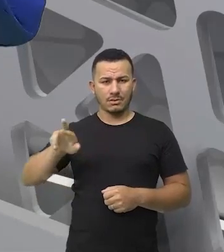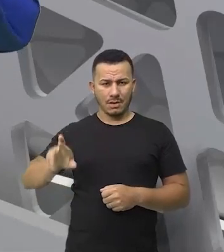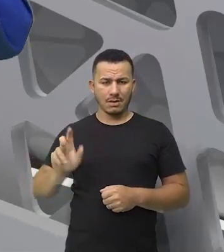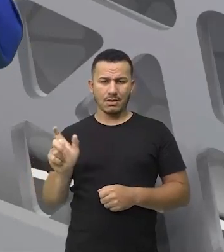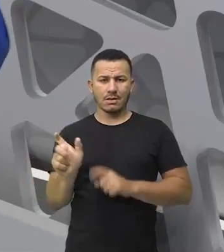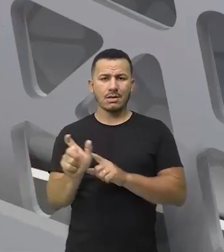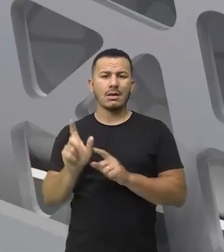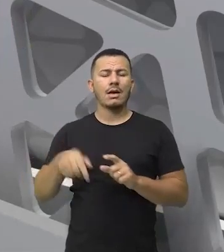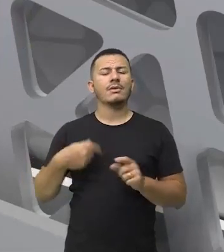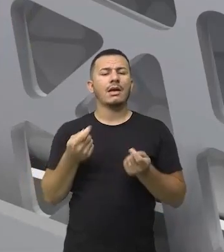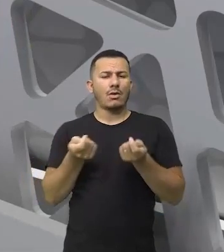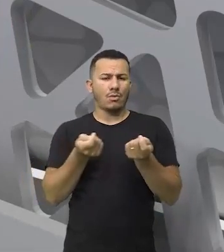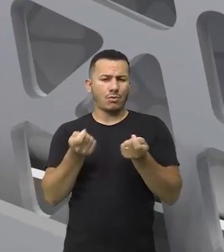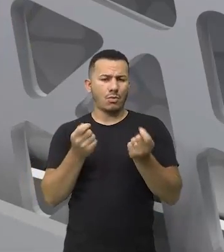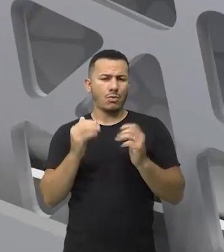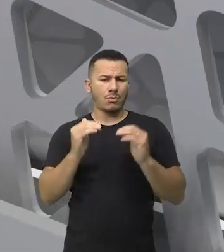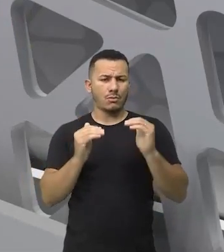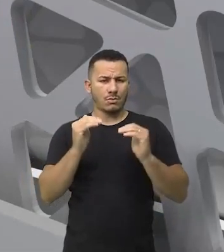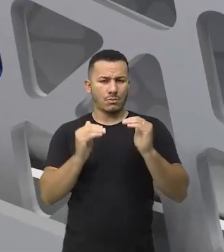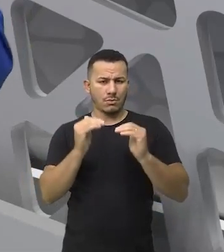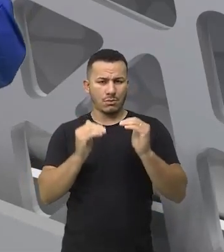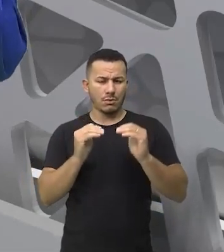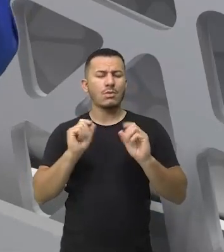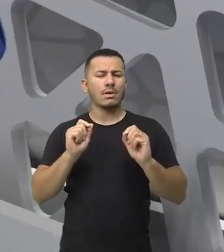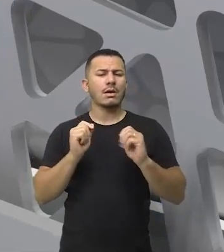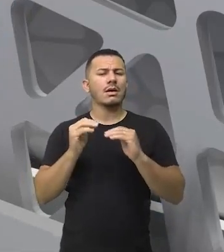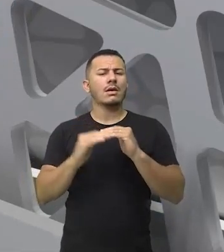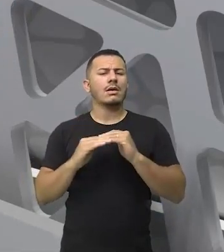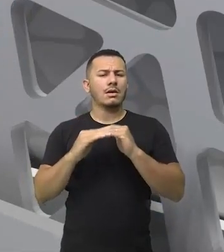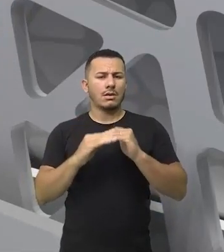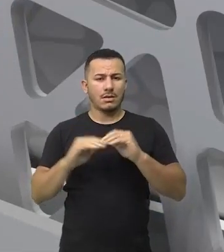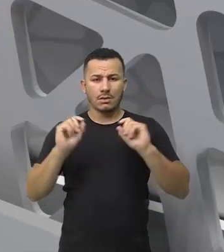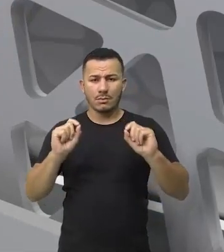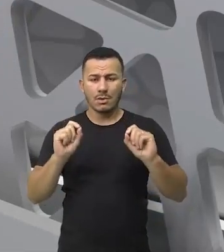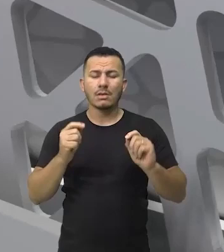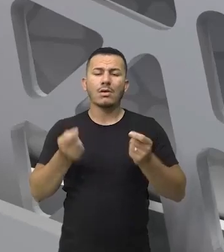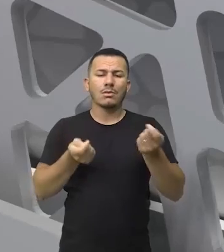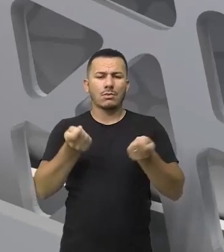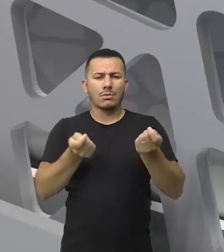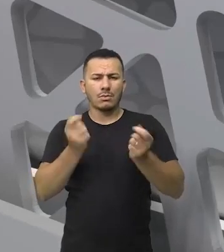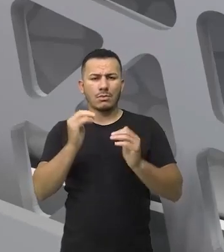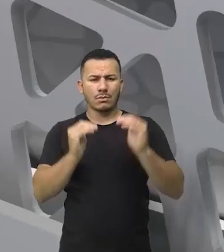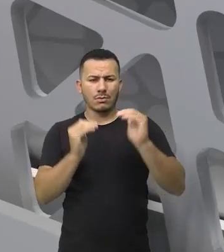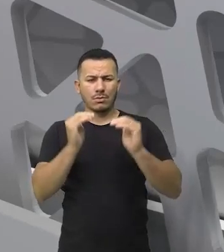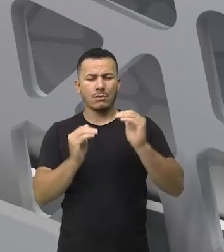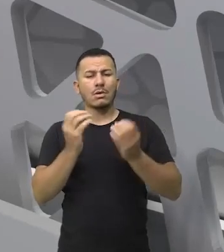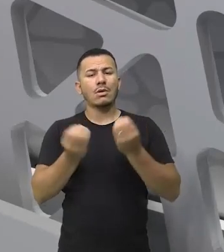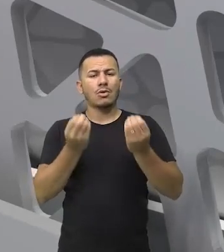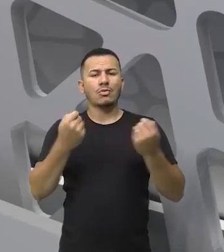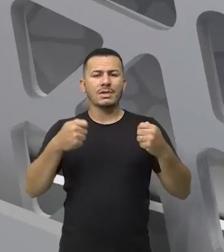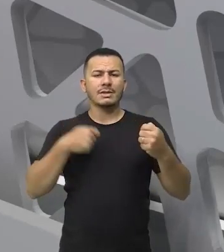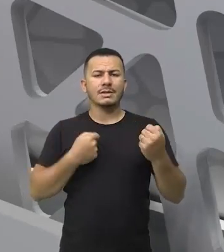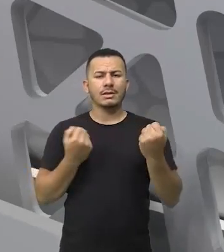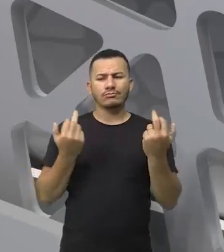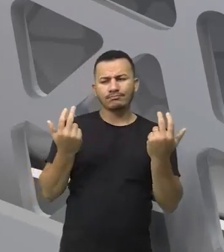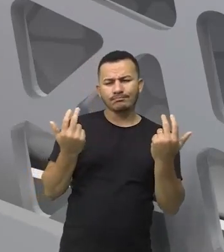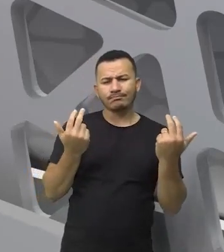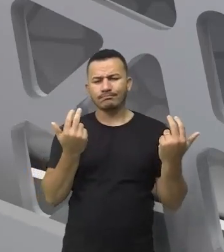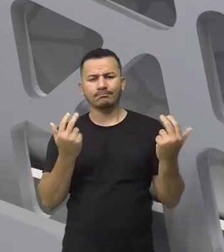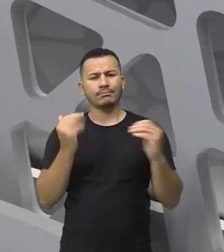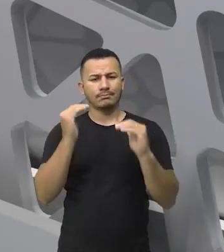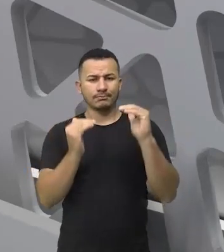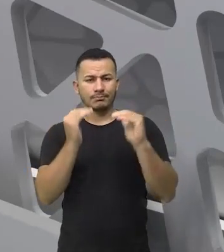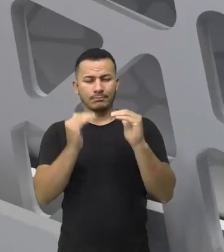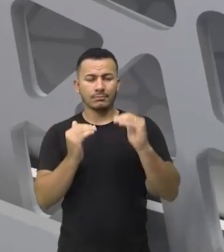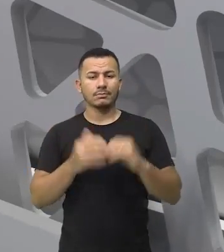significa equilibrar. Equilibrar o quê? Então, nós vamos procurar equilibrar uma igualdade. E para